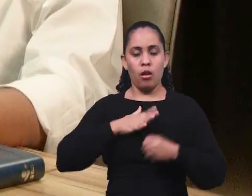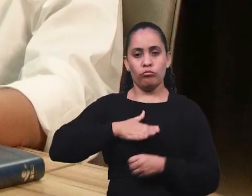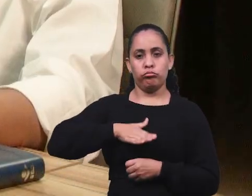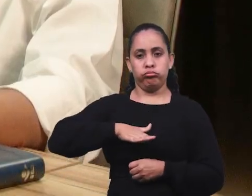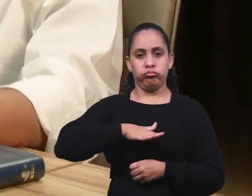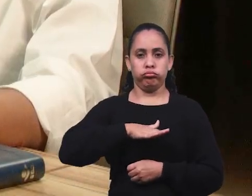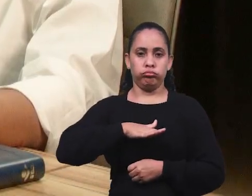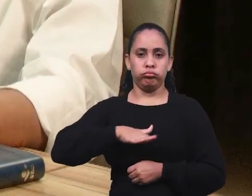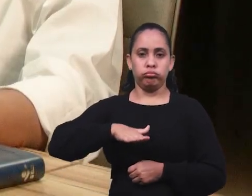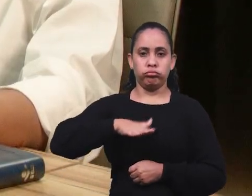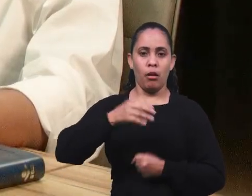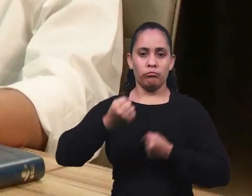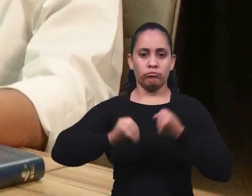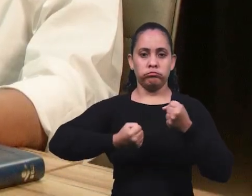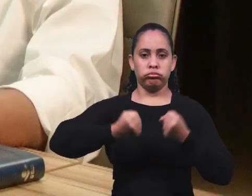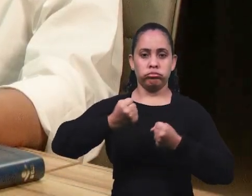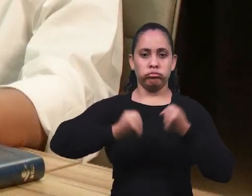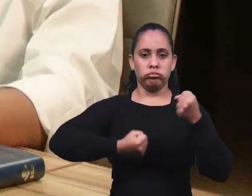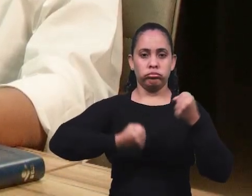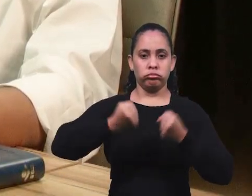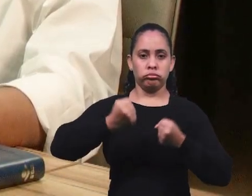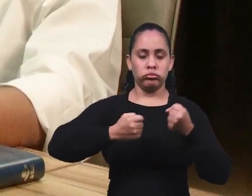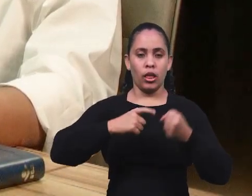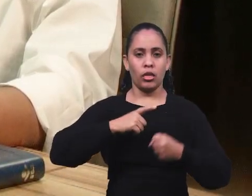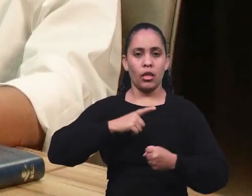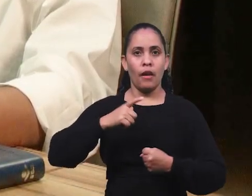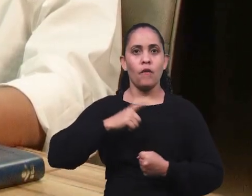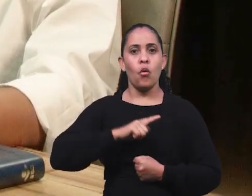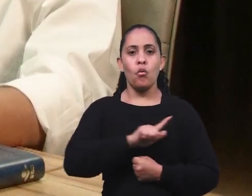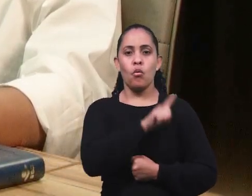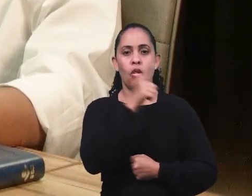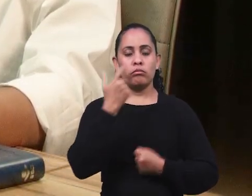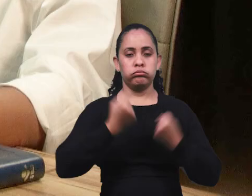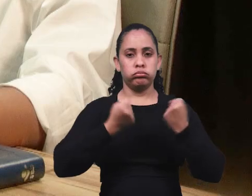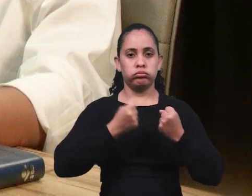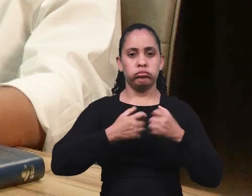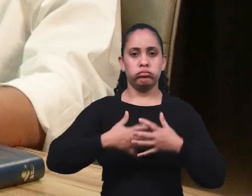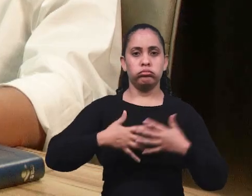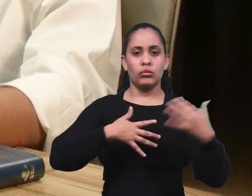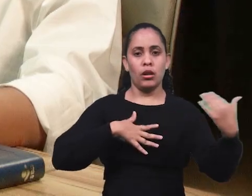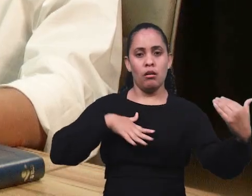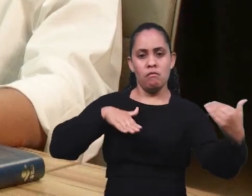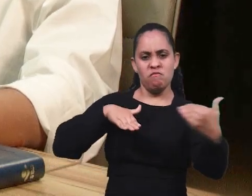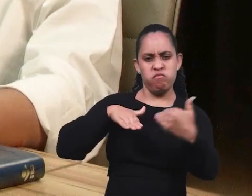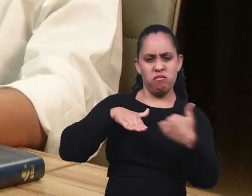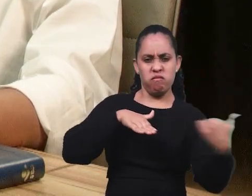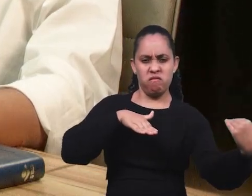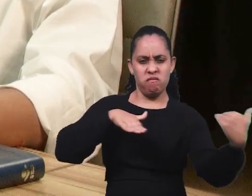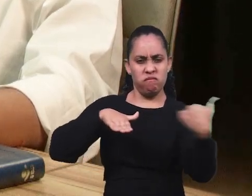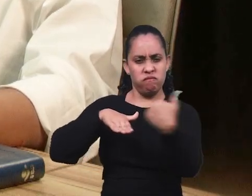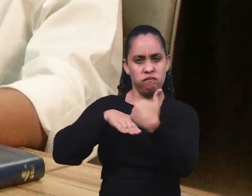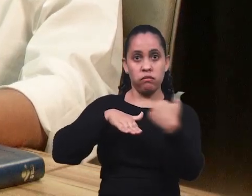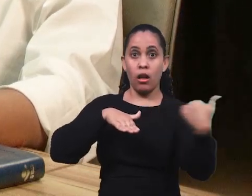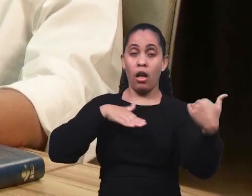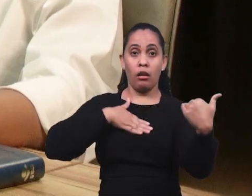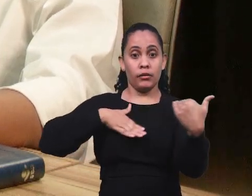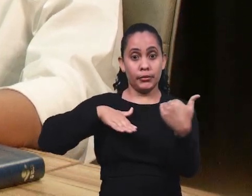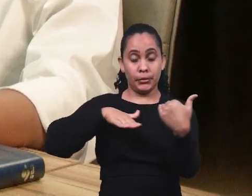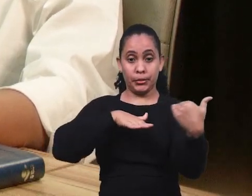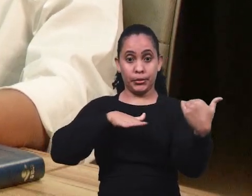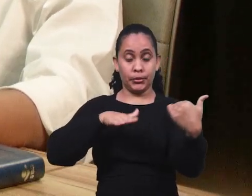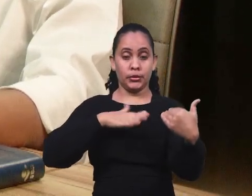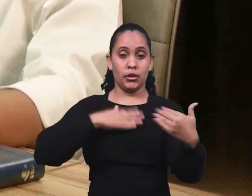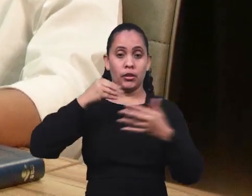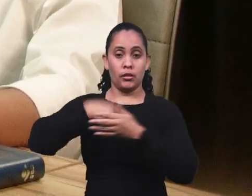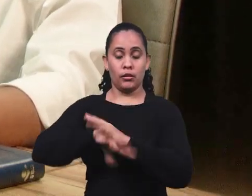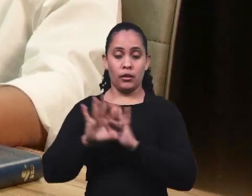pra casa veio uma van em direção ao carro dela, descontrolada, e a família da minha